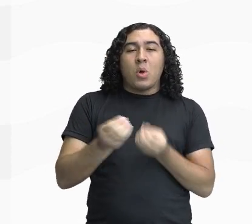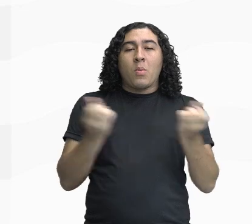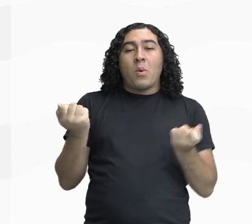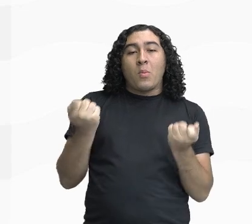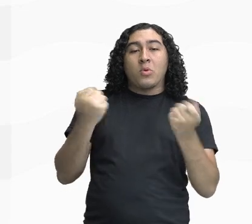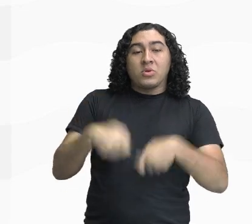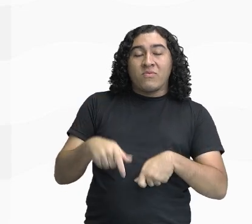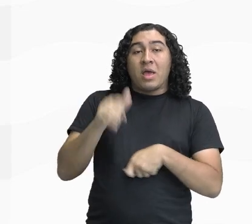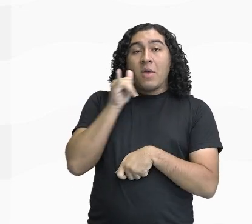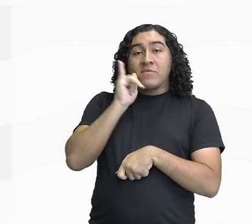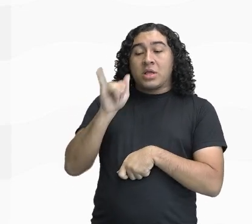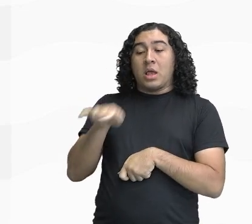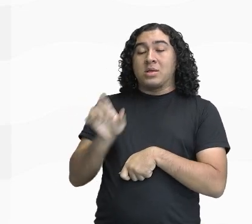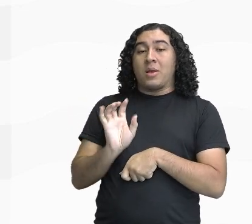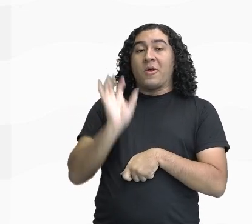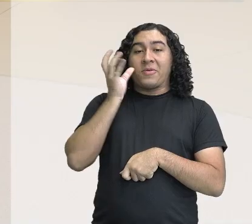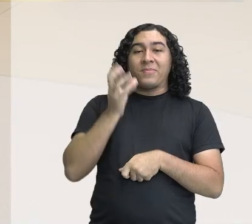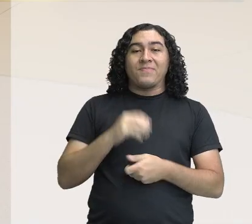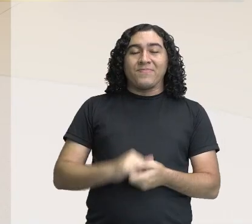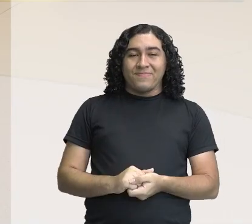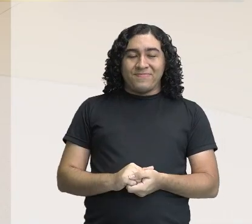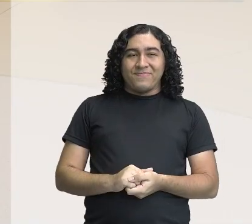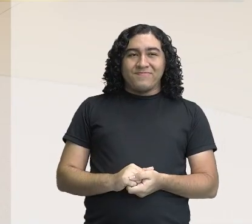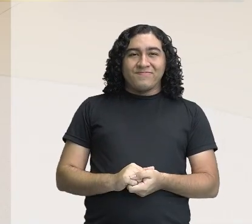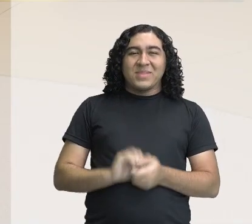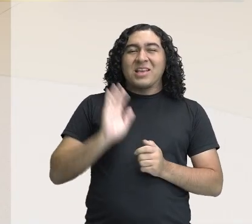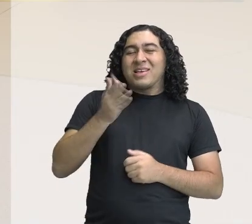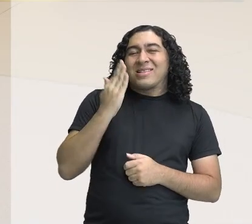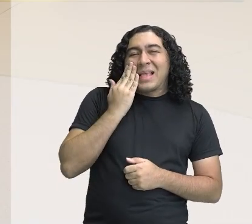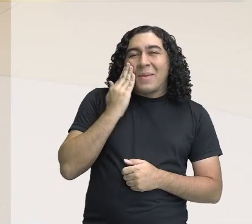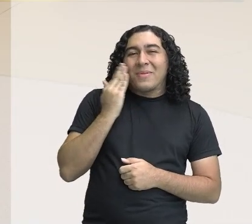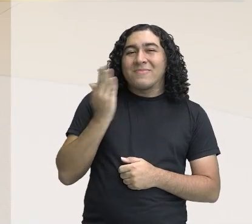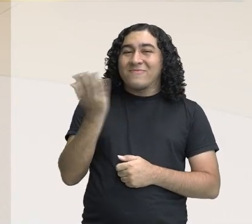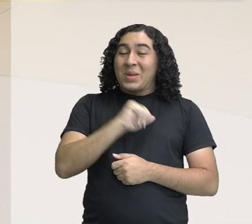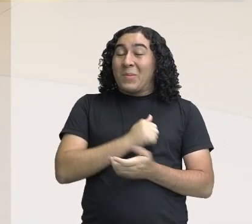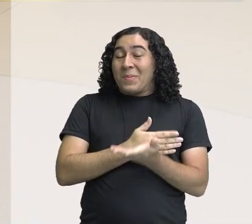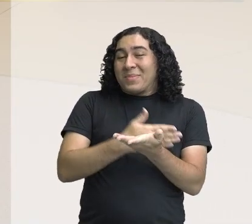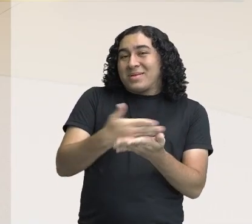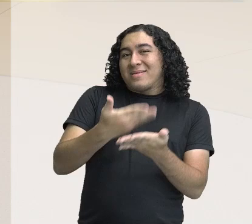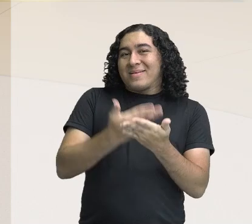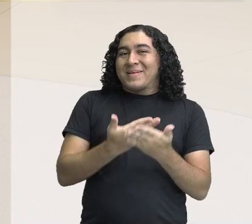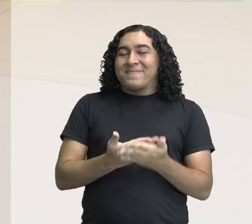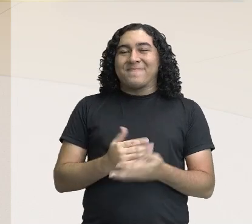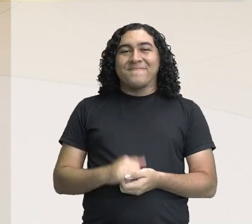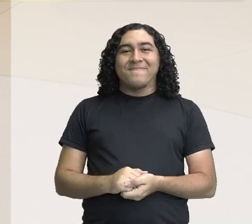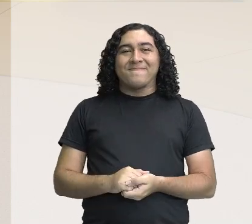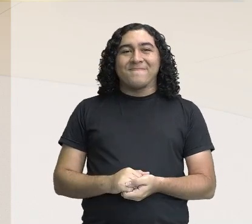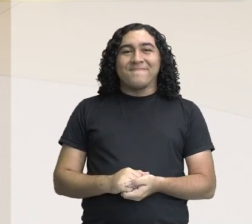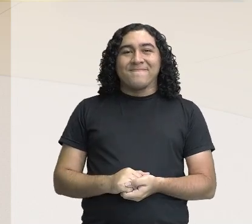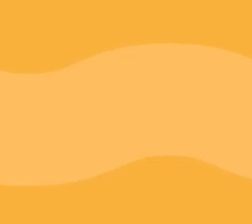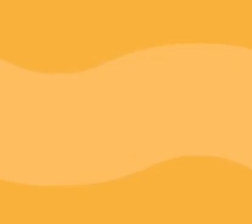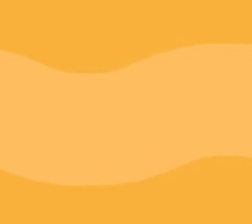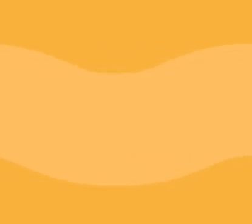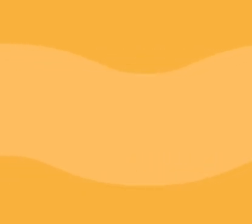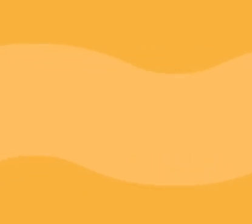o desmatamento. Preparados então? Venham com a gente e vamos à nossa aula.